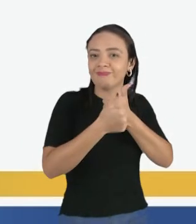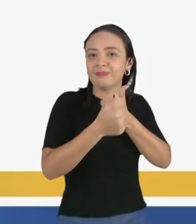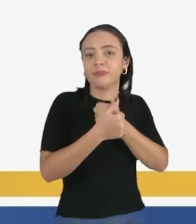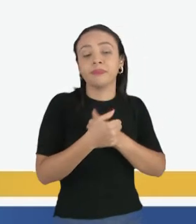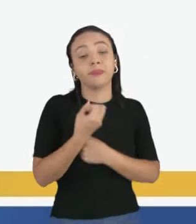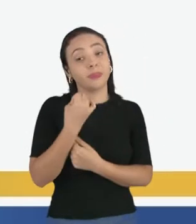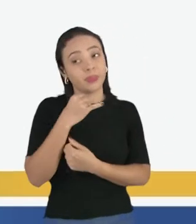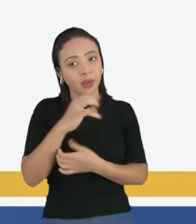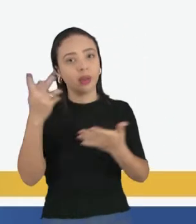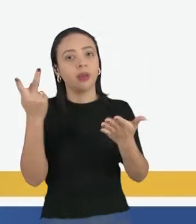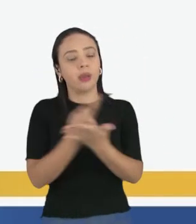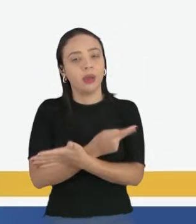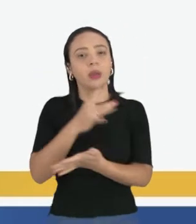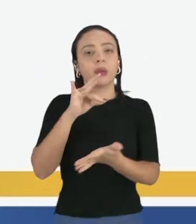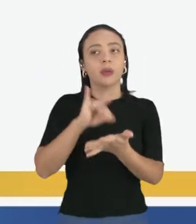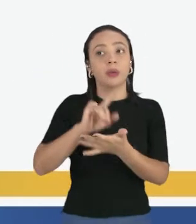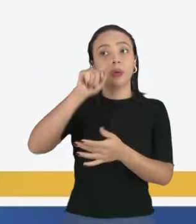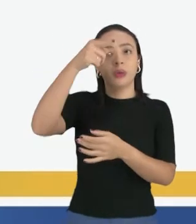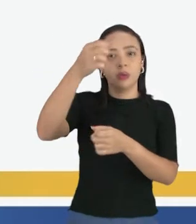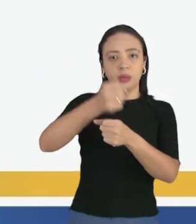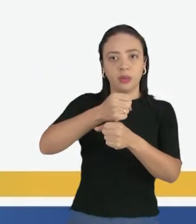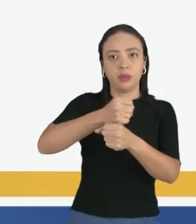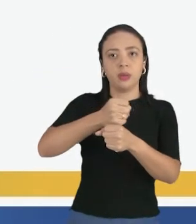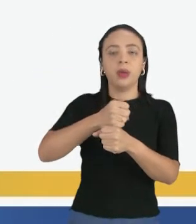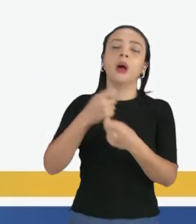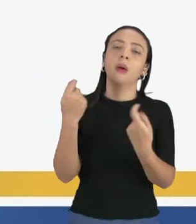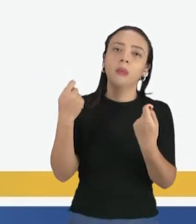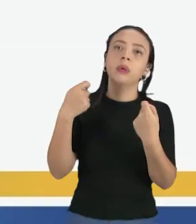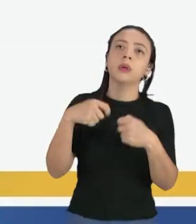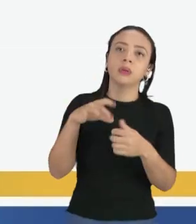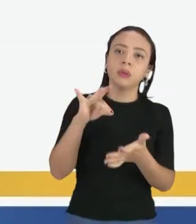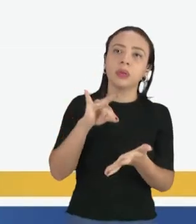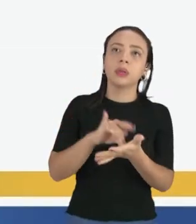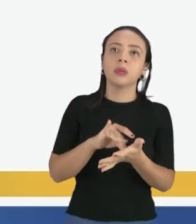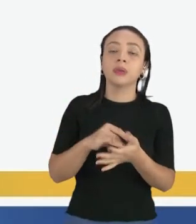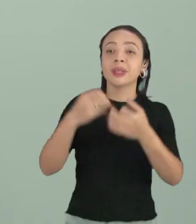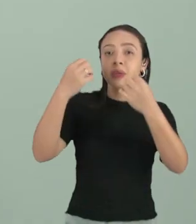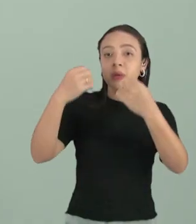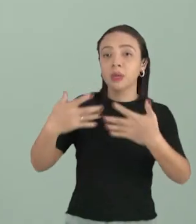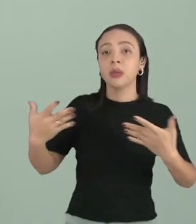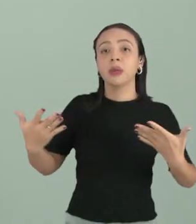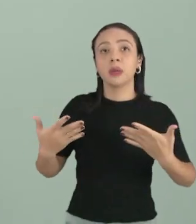isso vier a acontecer nos próximos anos, aí sim, isso que está sendo dito